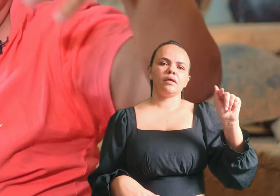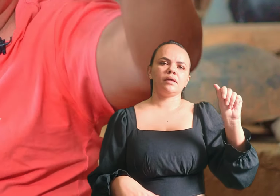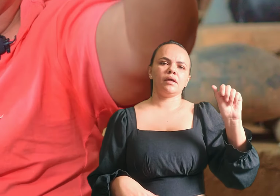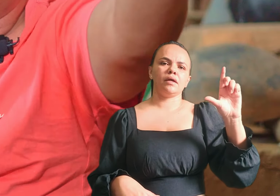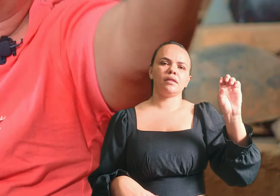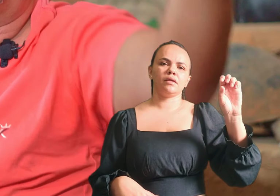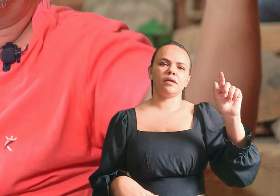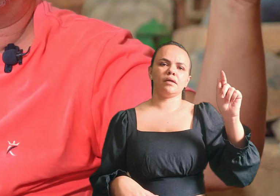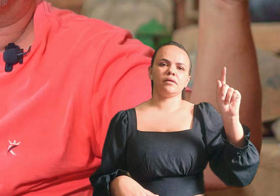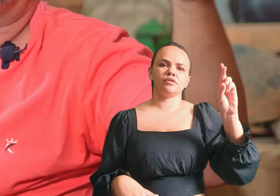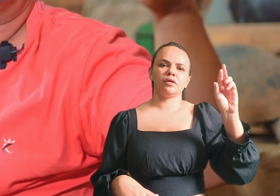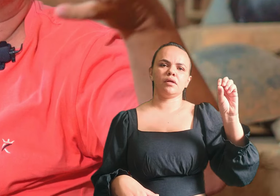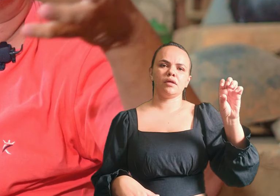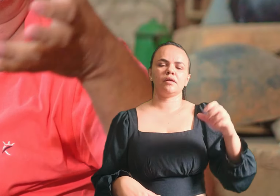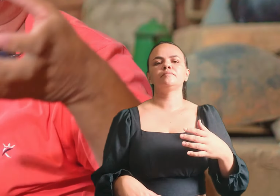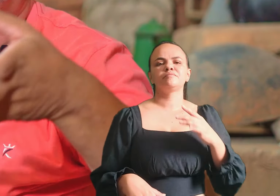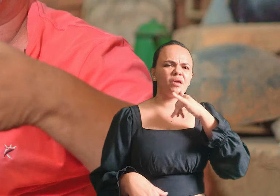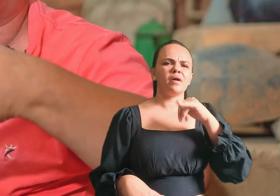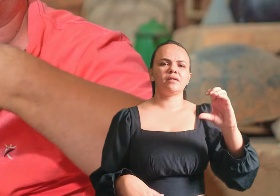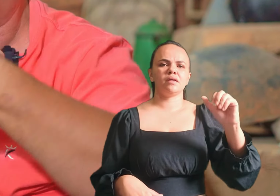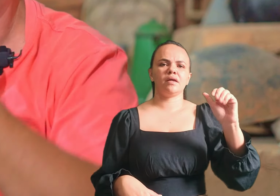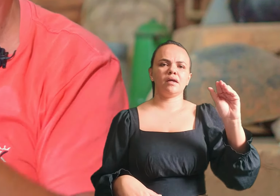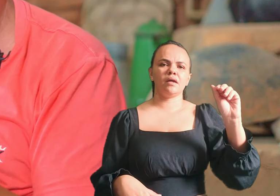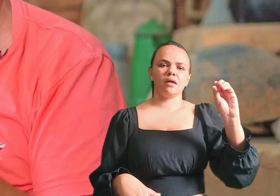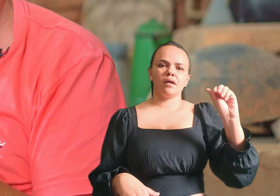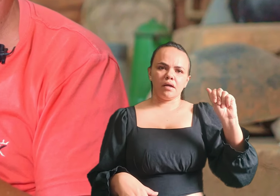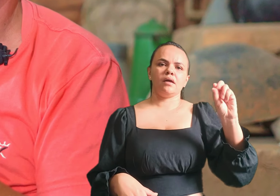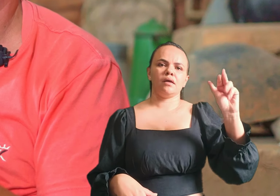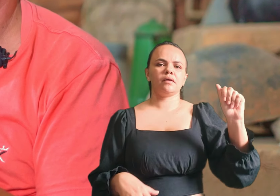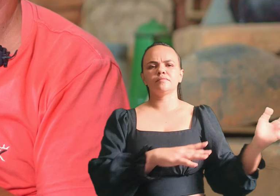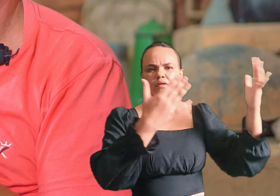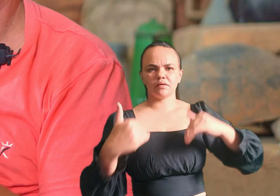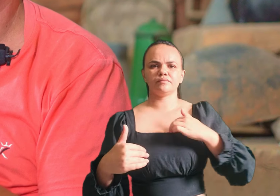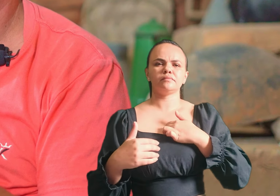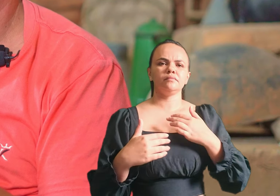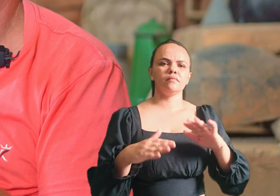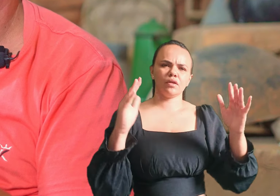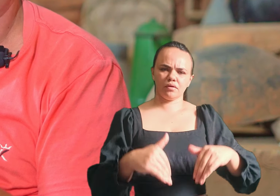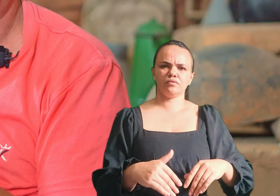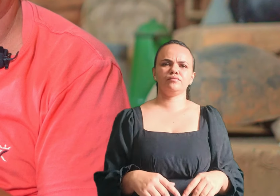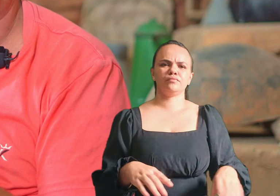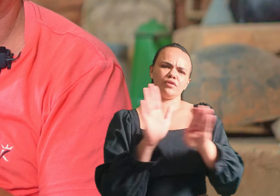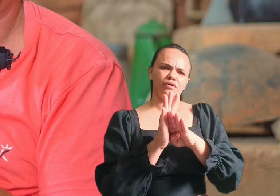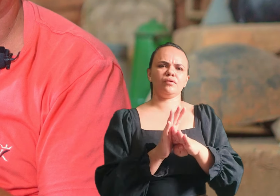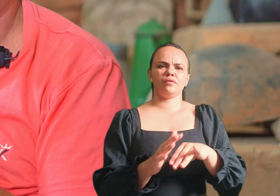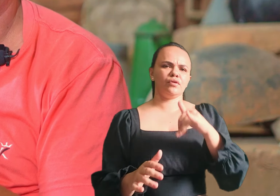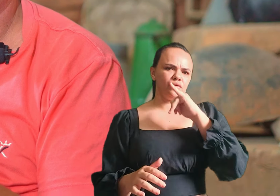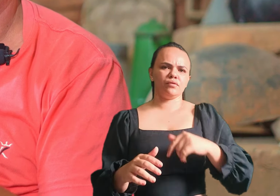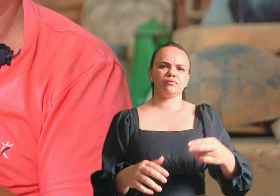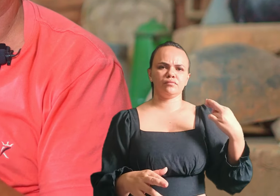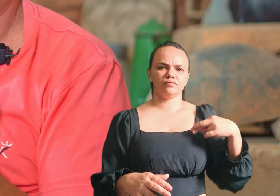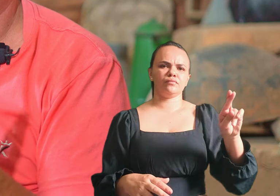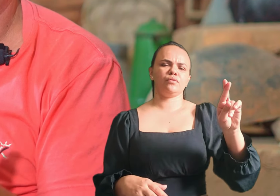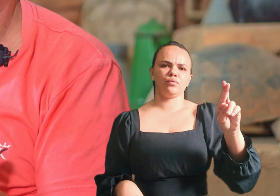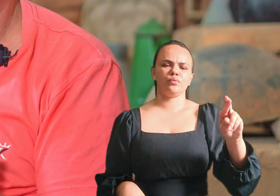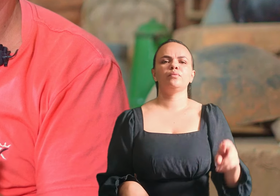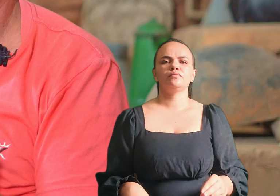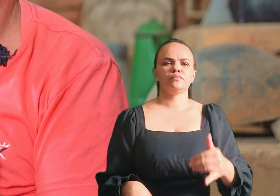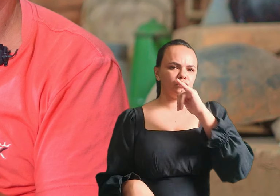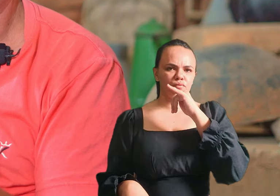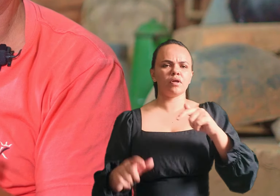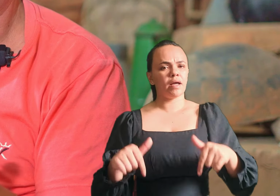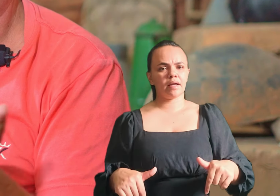então cada ambiente desse vive coisas diferentes por exemplo vamos pegar a questão religiosa vamos imaginar aqu que hoje nós